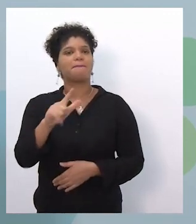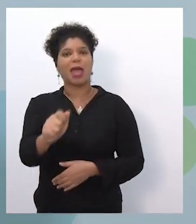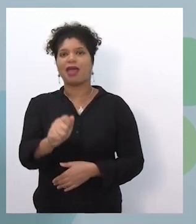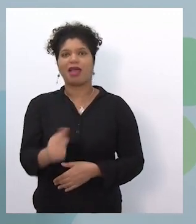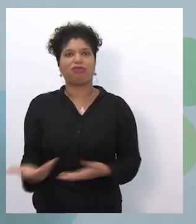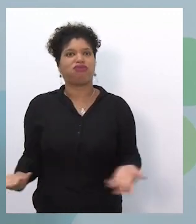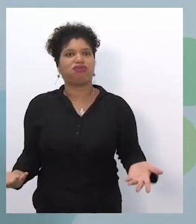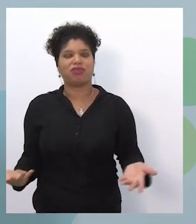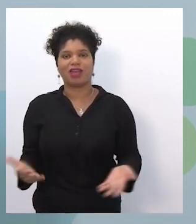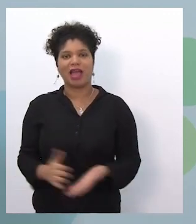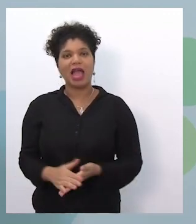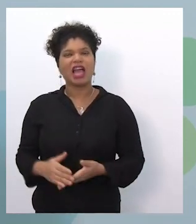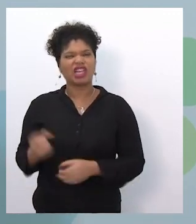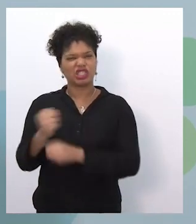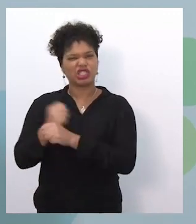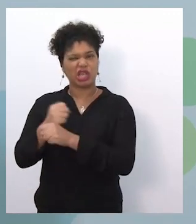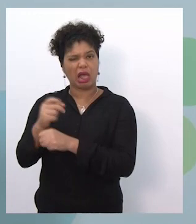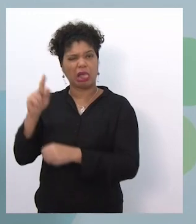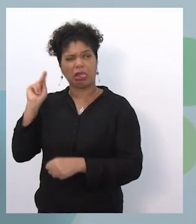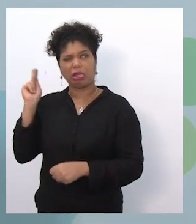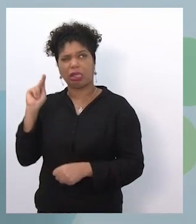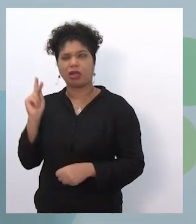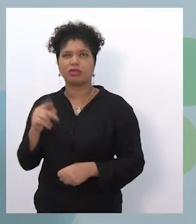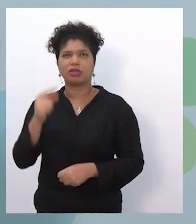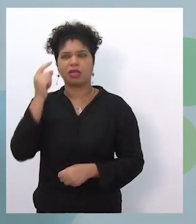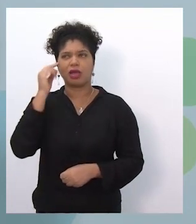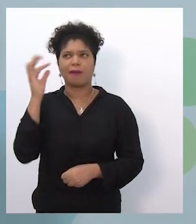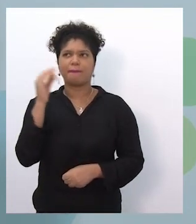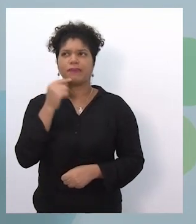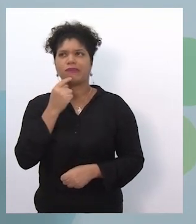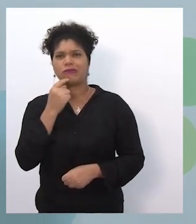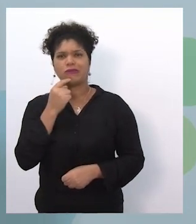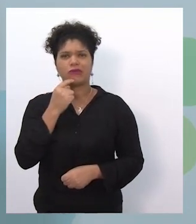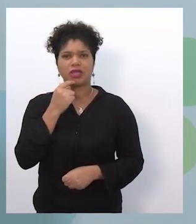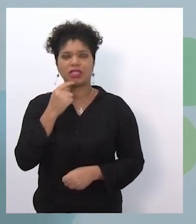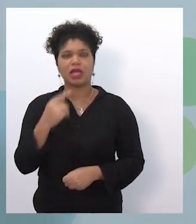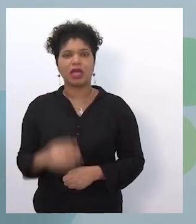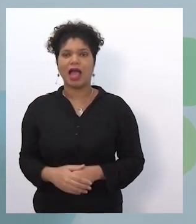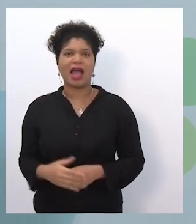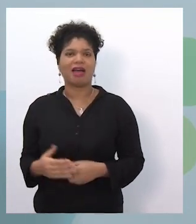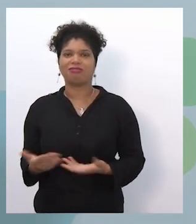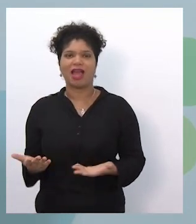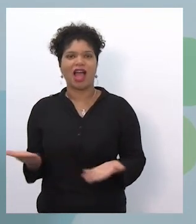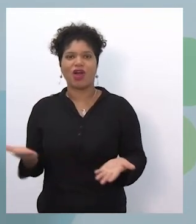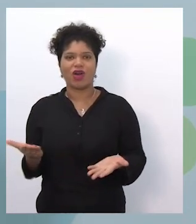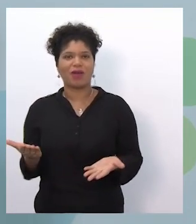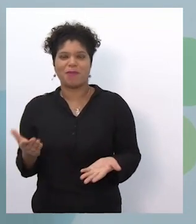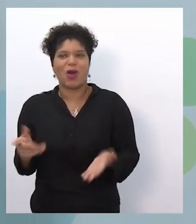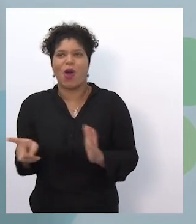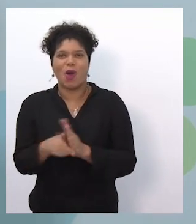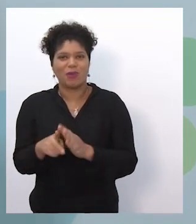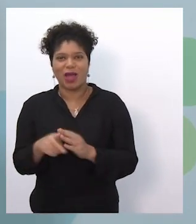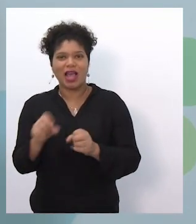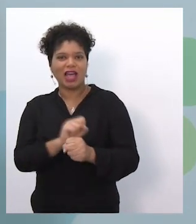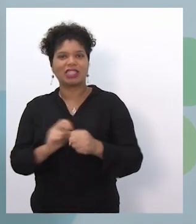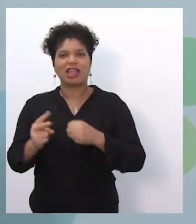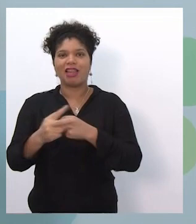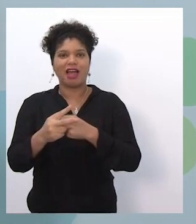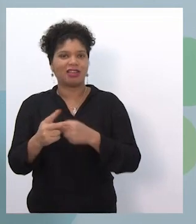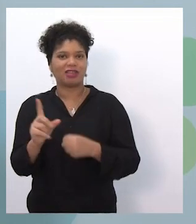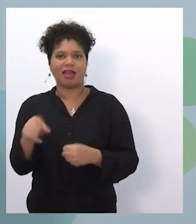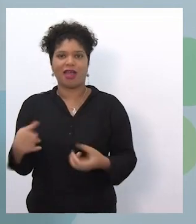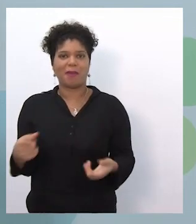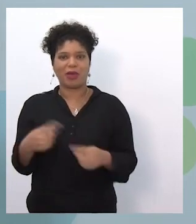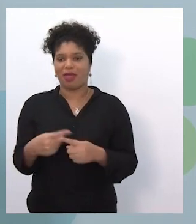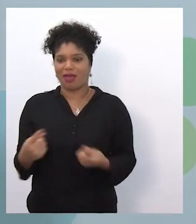falou. Antigamente, se a gente, né, pensasse nisso, seria falar assim, não, é um computador da NASA que vai ter isso daí, né? E hoje está